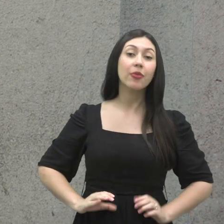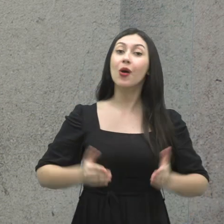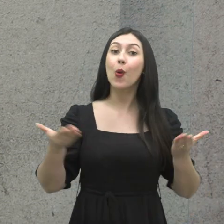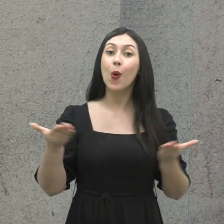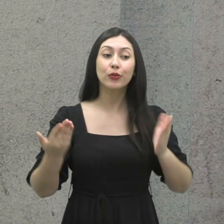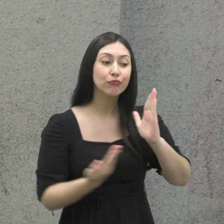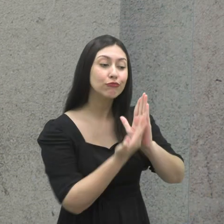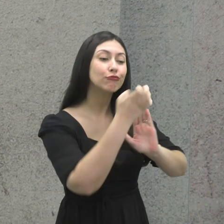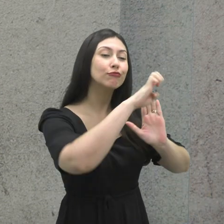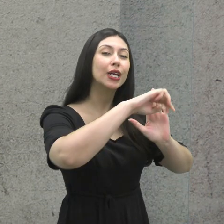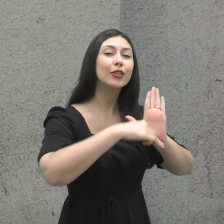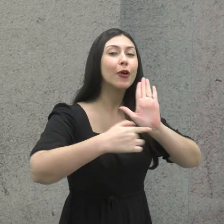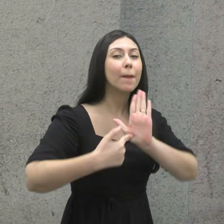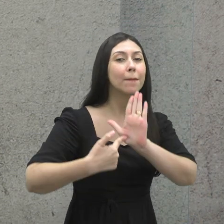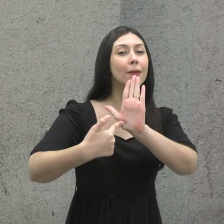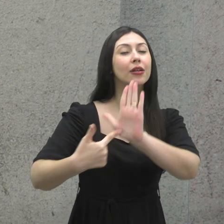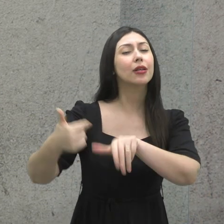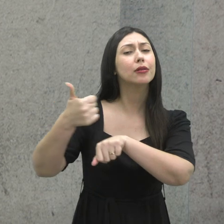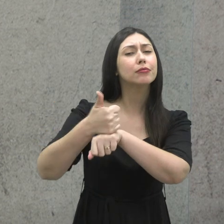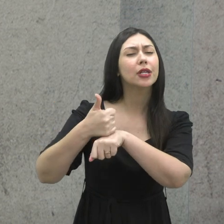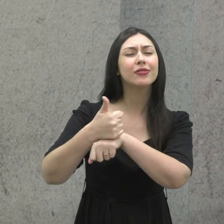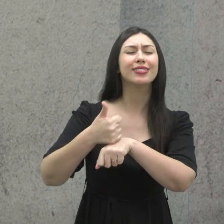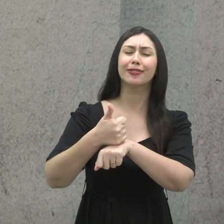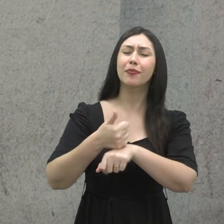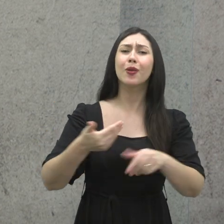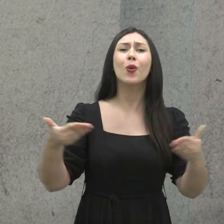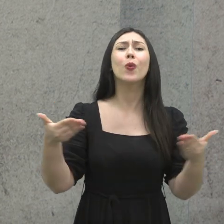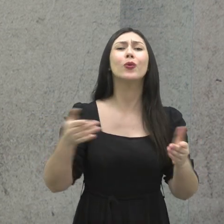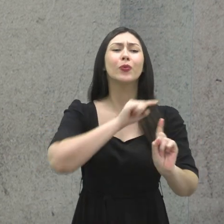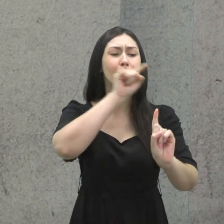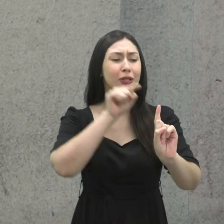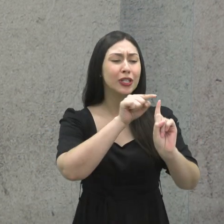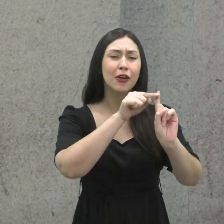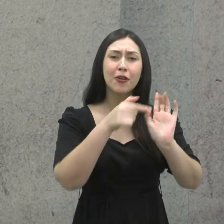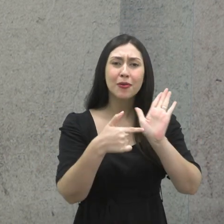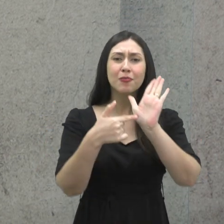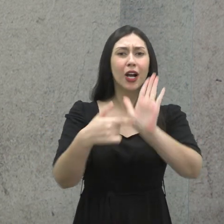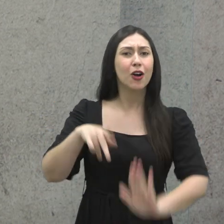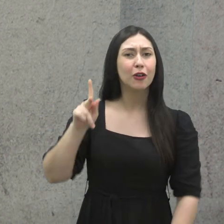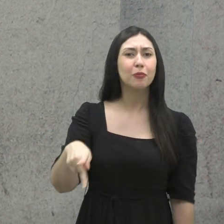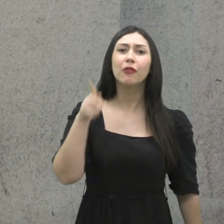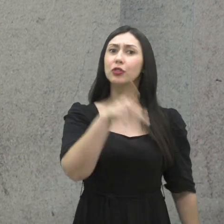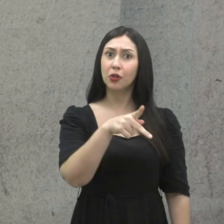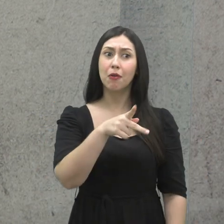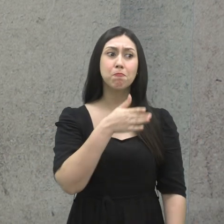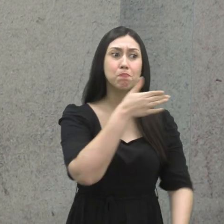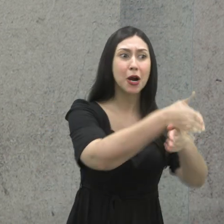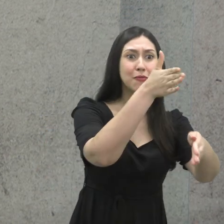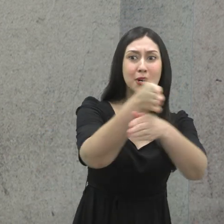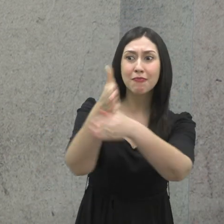vai explorar essa profissão. Na verdade, nosso objetivo hoje é mostrar que os professores estão em todo